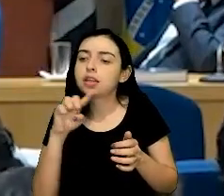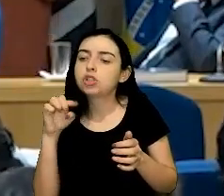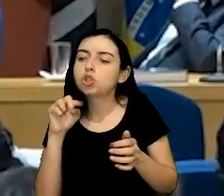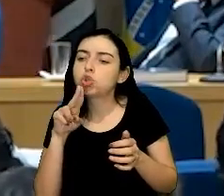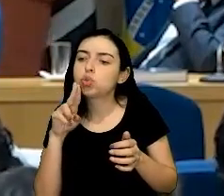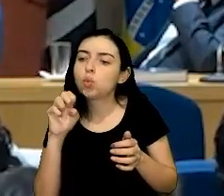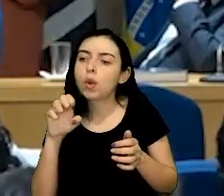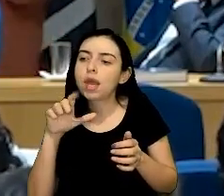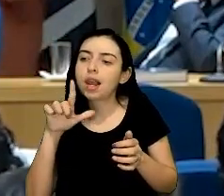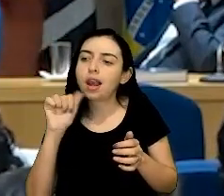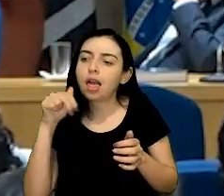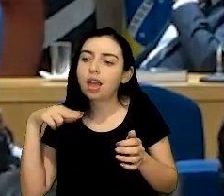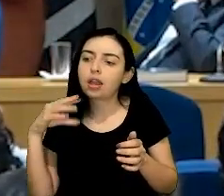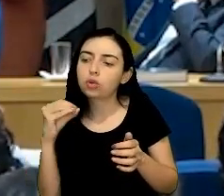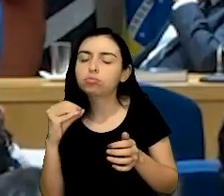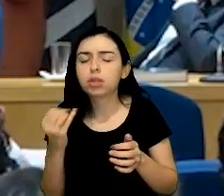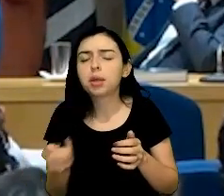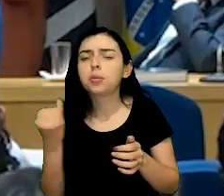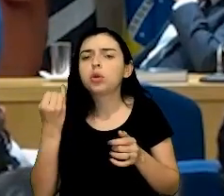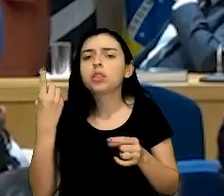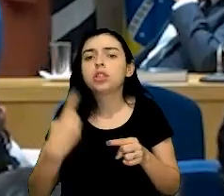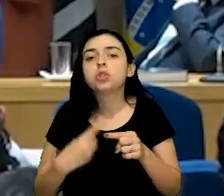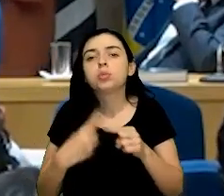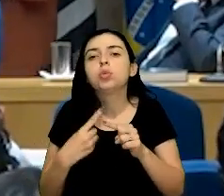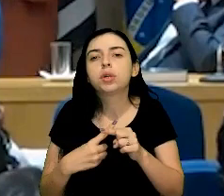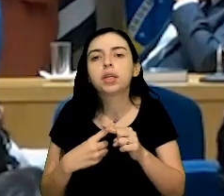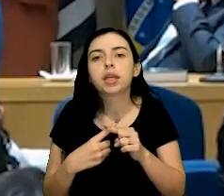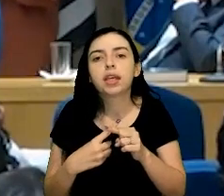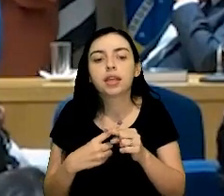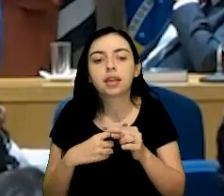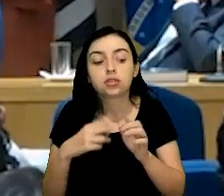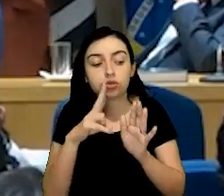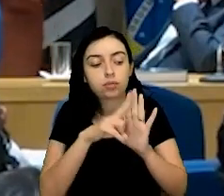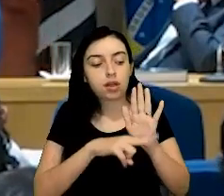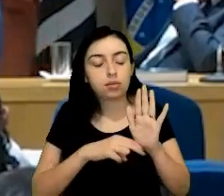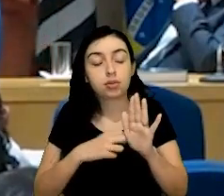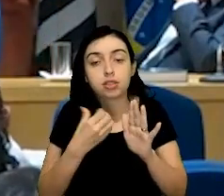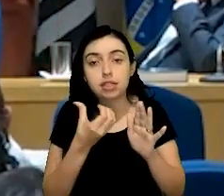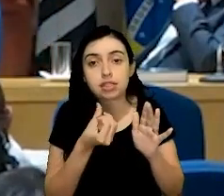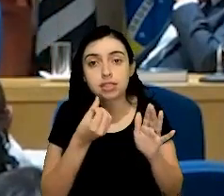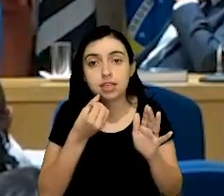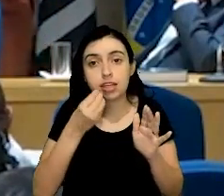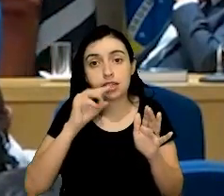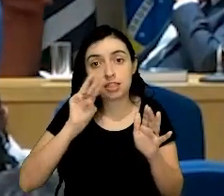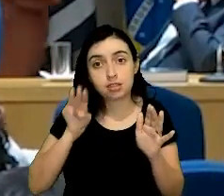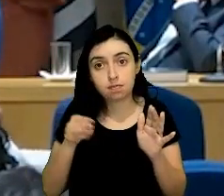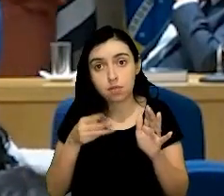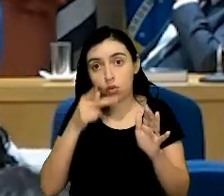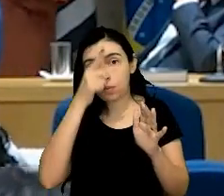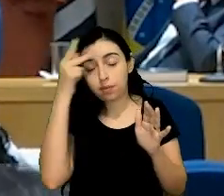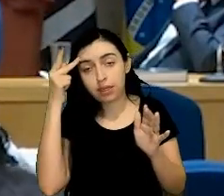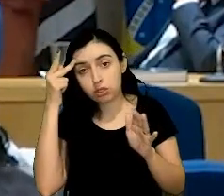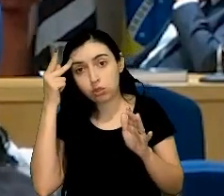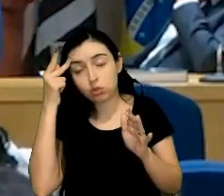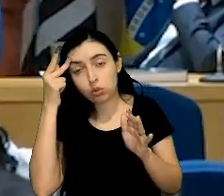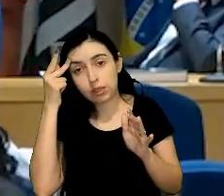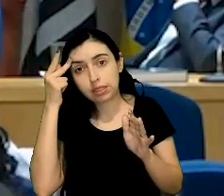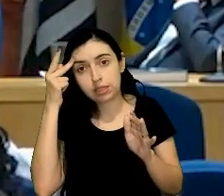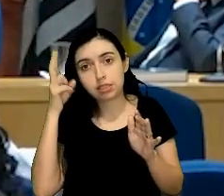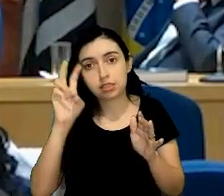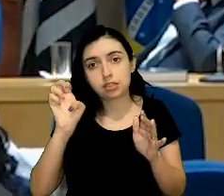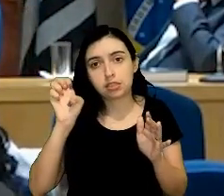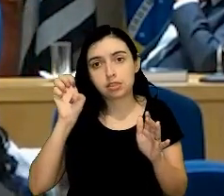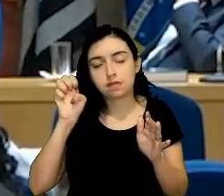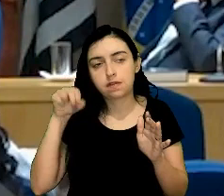considero importante, porque, veja, esse mapa, que tem 6 mil venezuelanos, 6 mil venezuelanos no